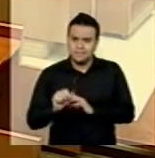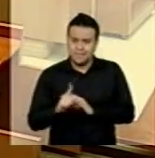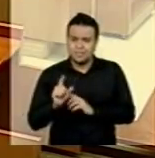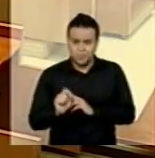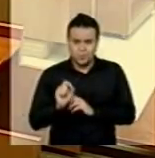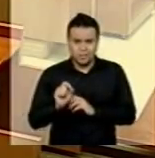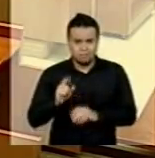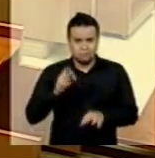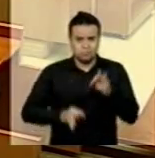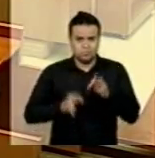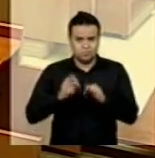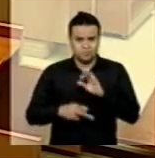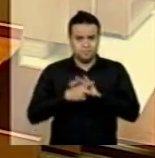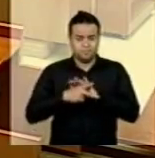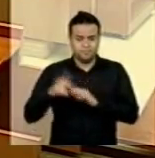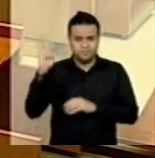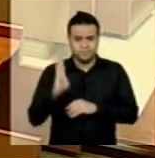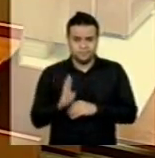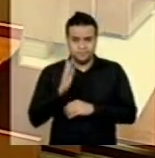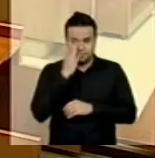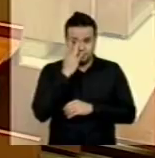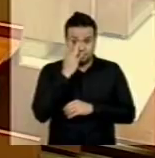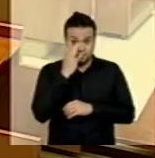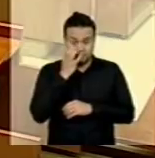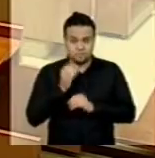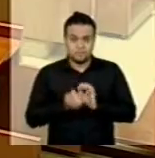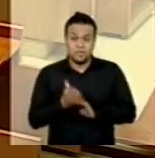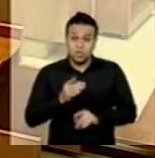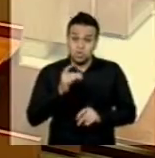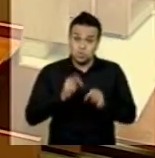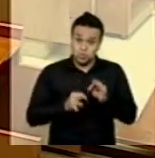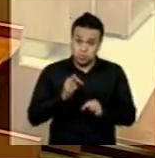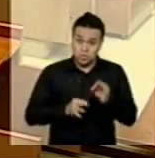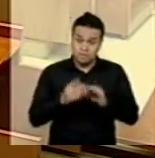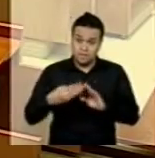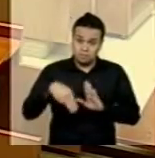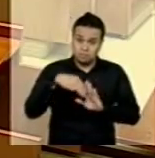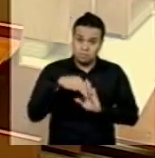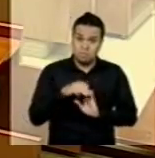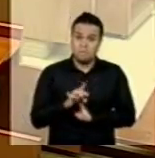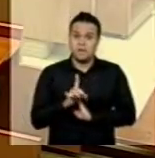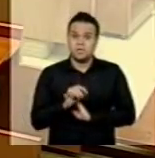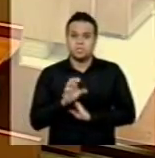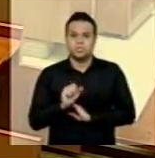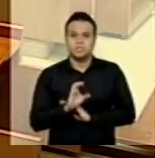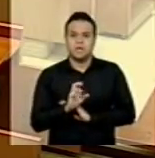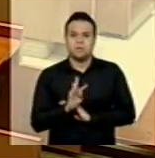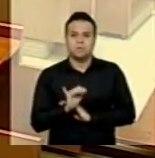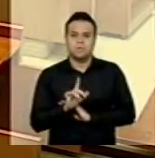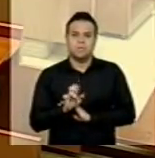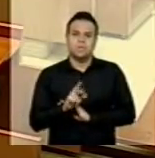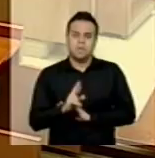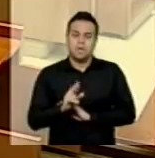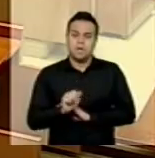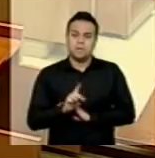Brasileiros, quando do julgamento da medida cautelar na ação direta de